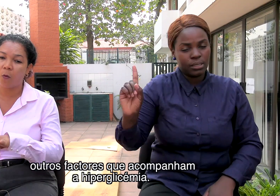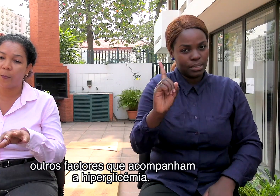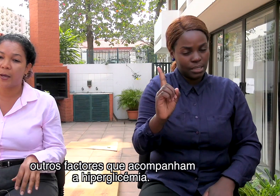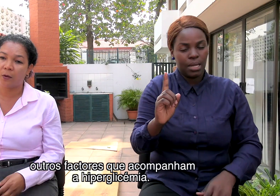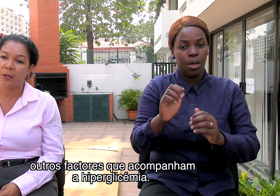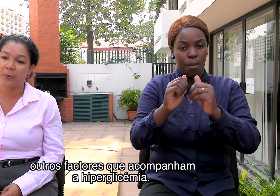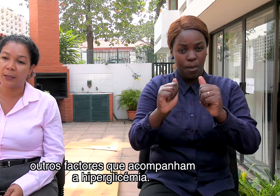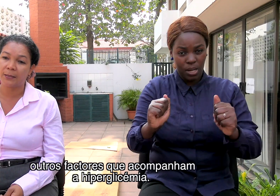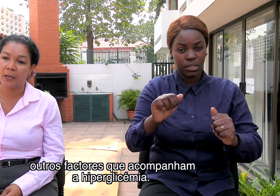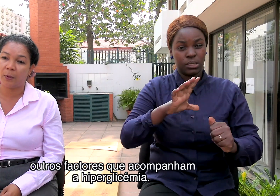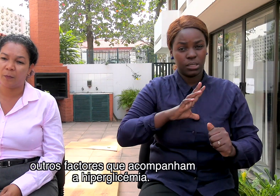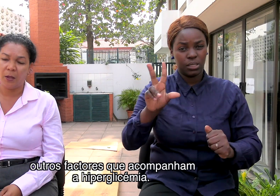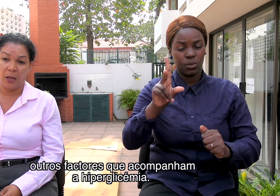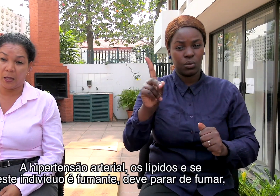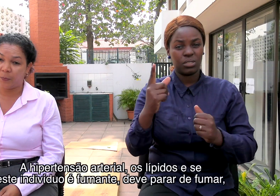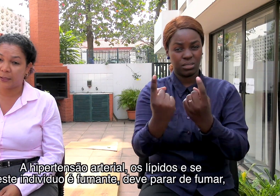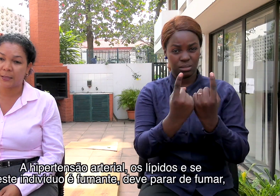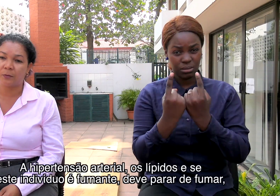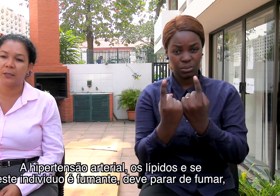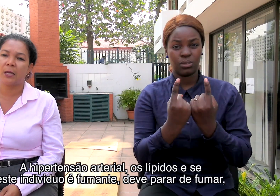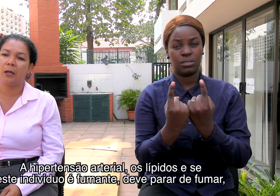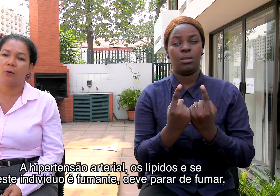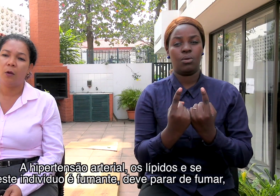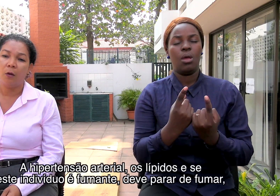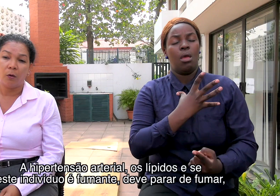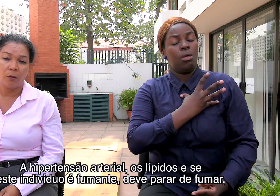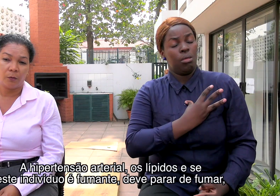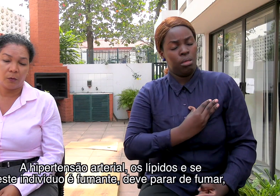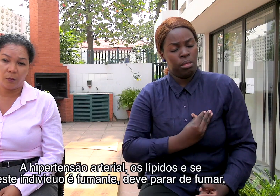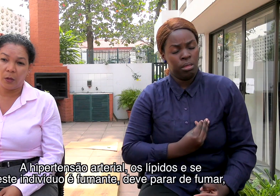vezes acompanham a hiperglicemia, a hipertensão arterial,